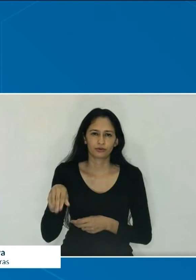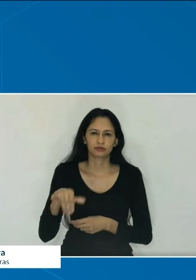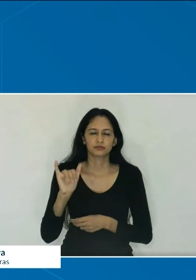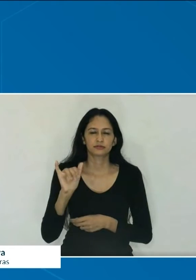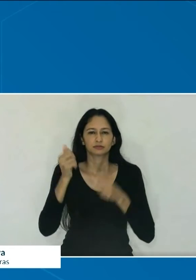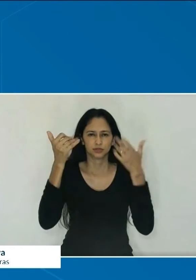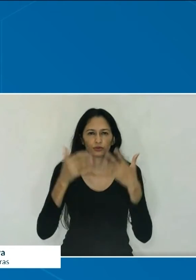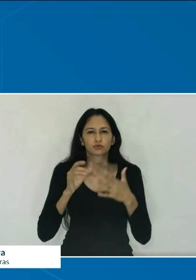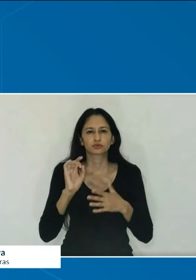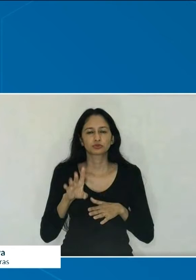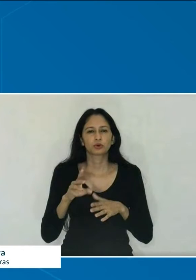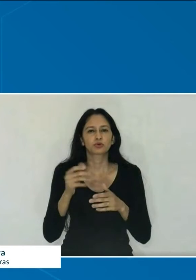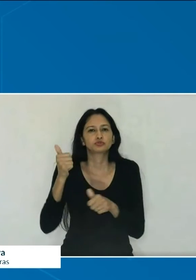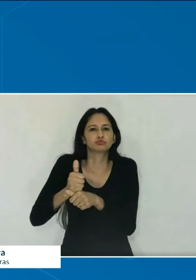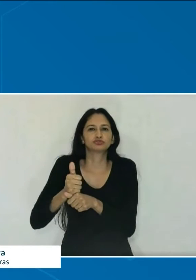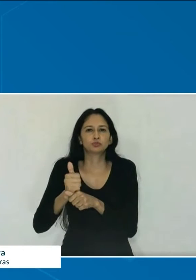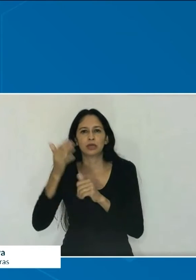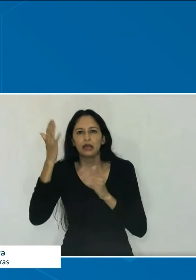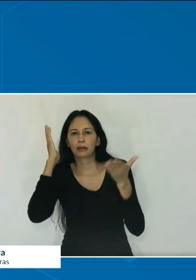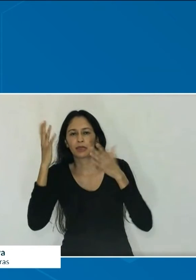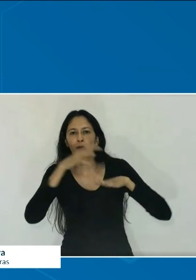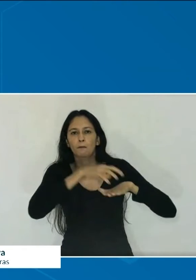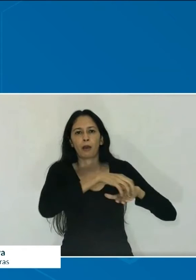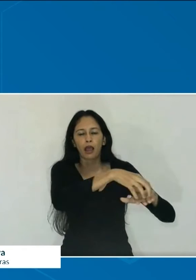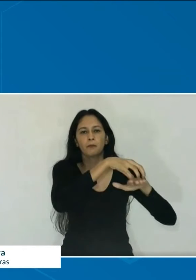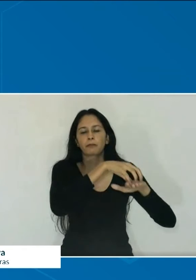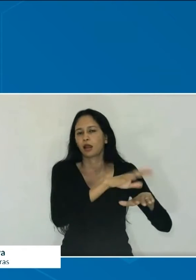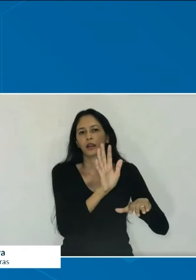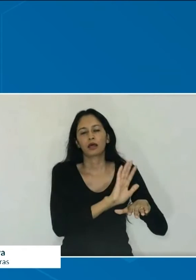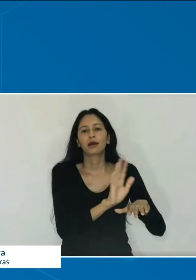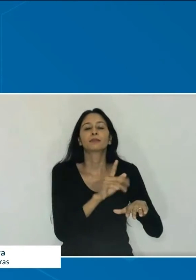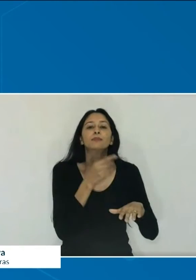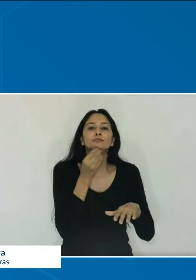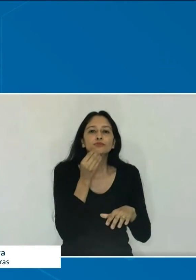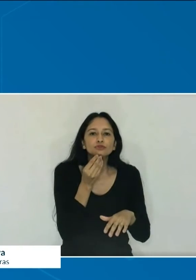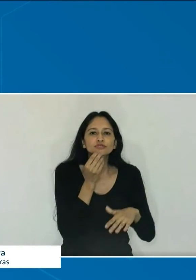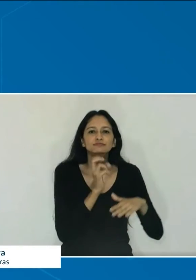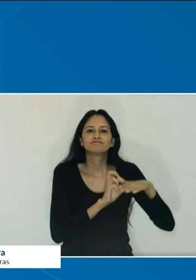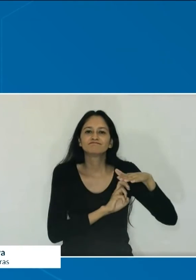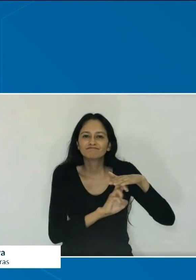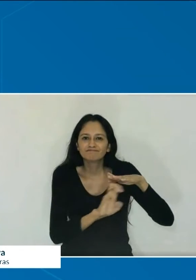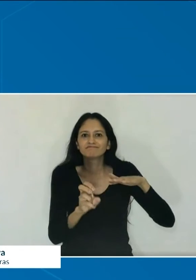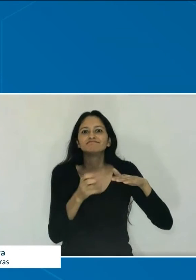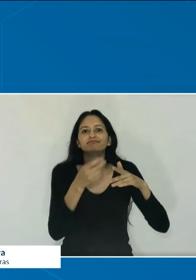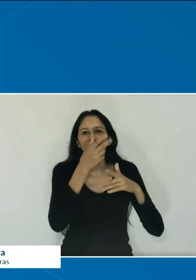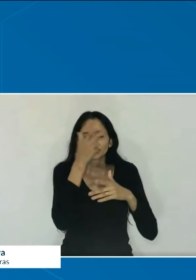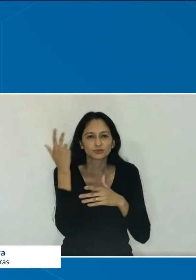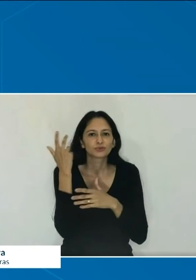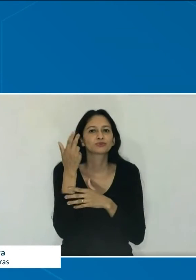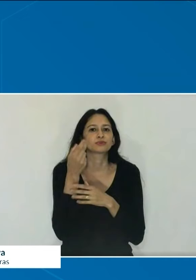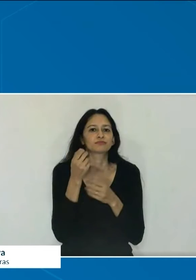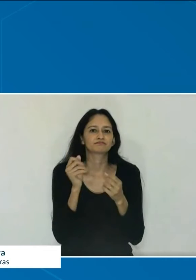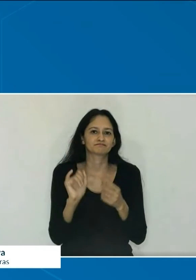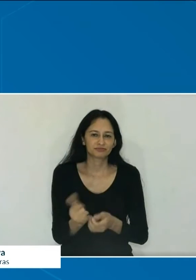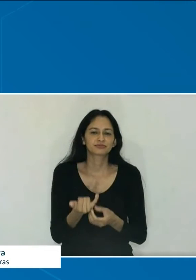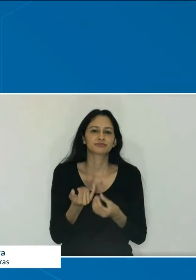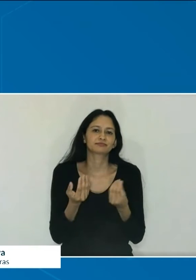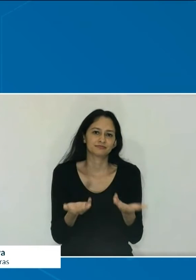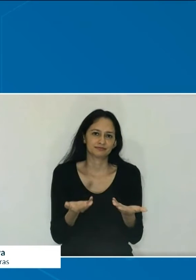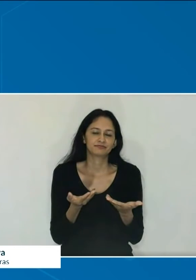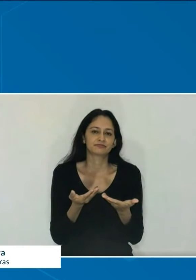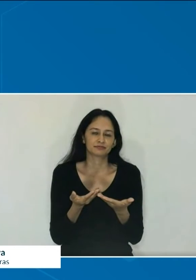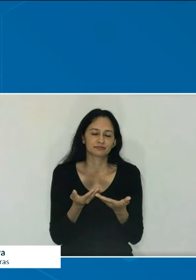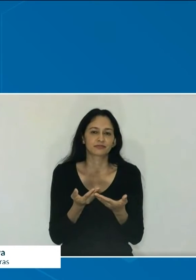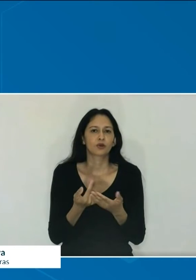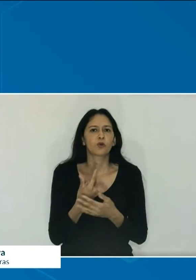carga. A gente tem extremos exemplos aí de sucesso com transporte de passageiros, competitiva mesmo, né, dentro